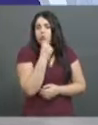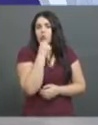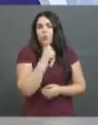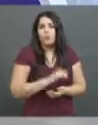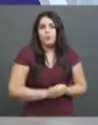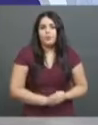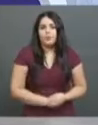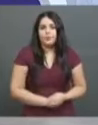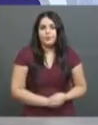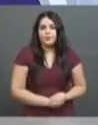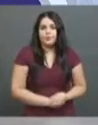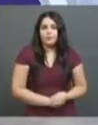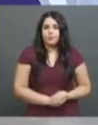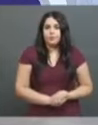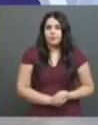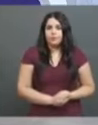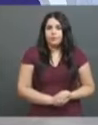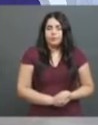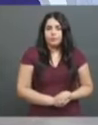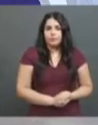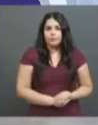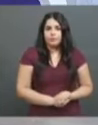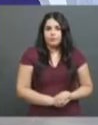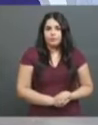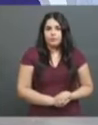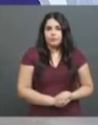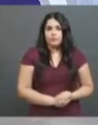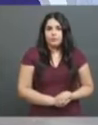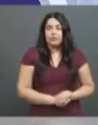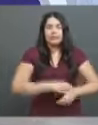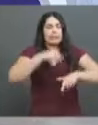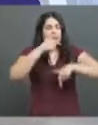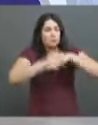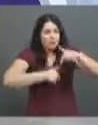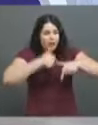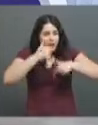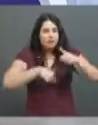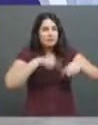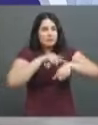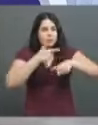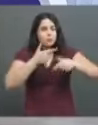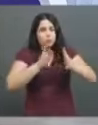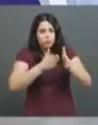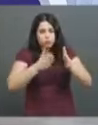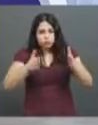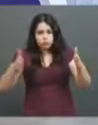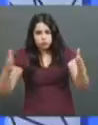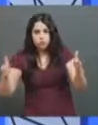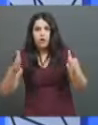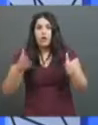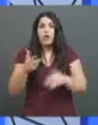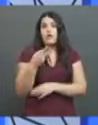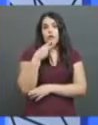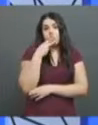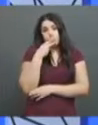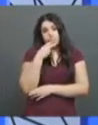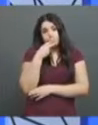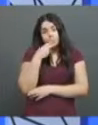de estarem cada vez mais em jornadas de trabalho longas, extenuantes, fumando,